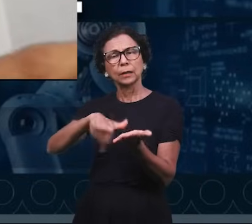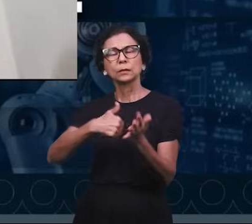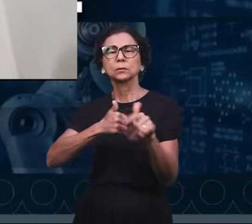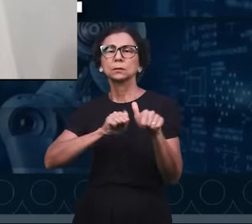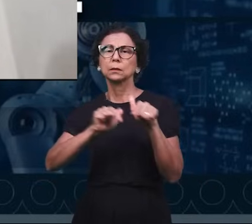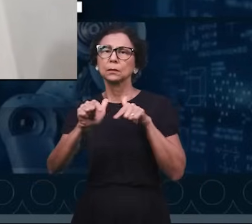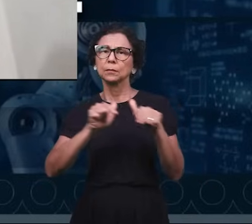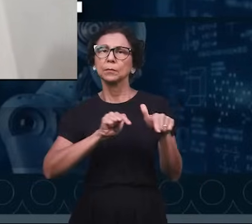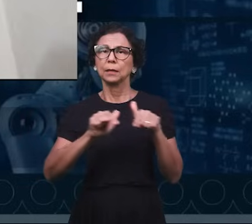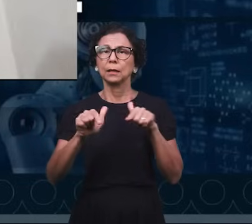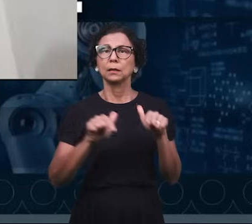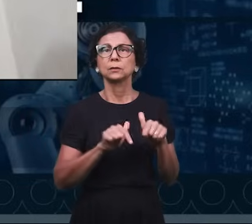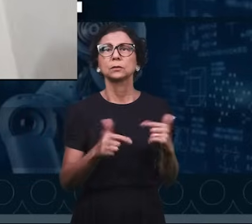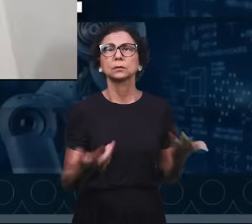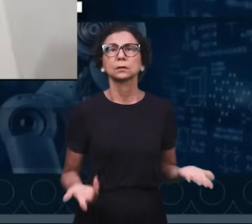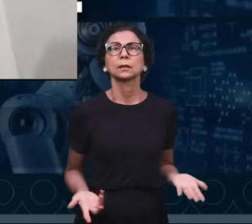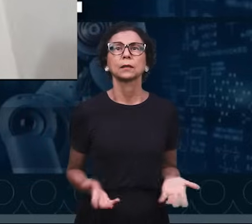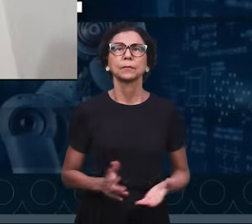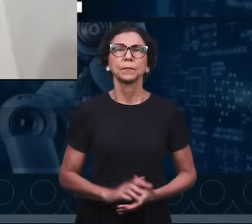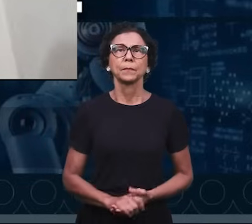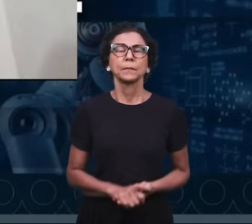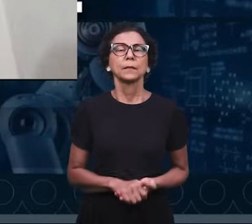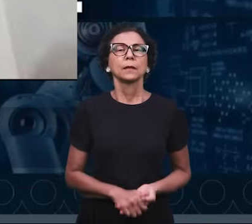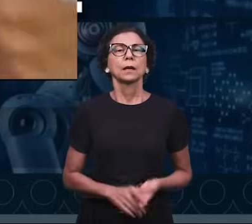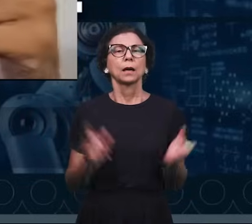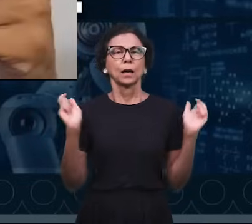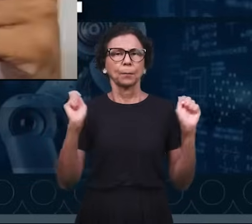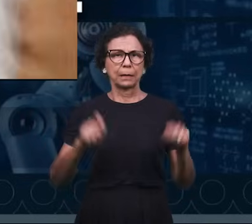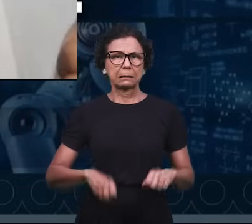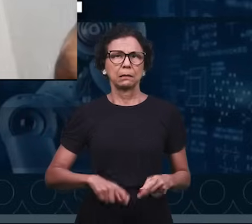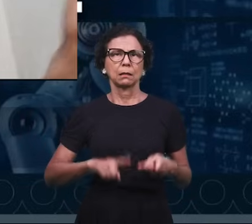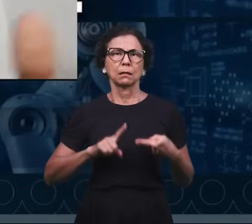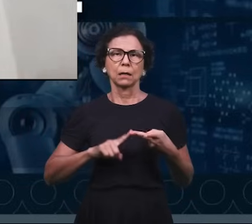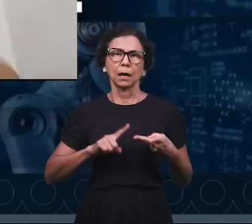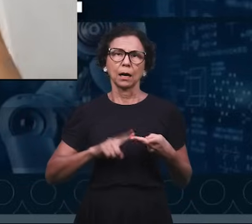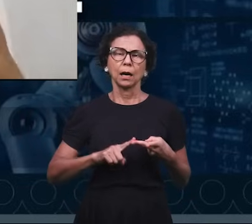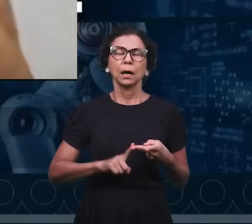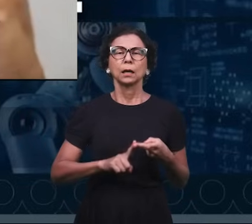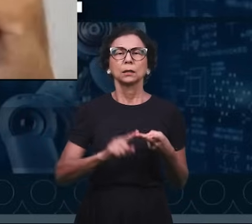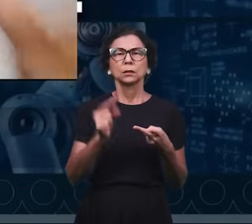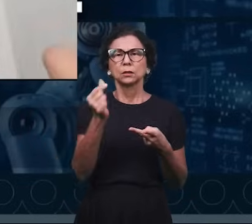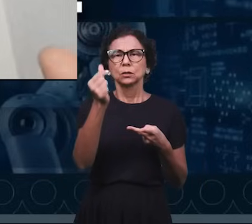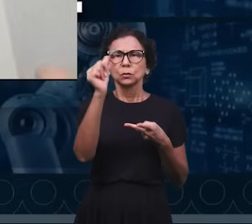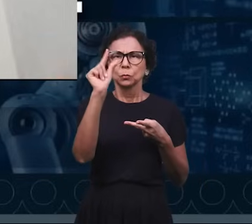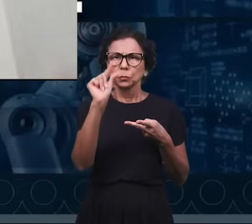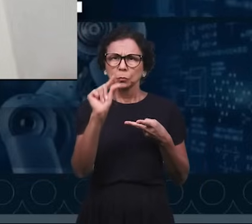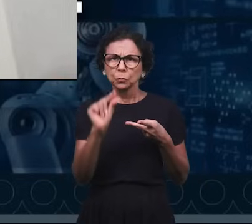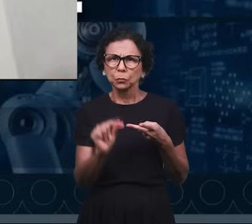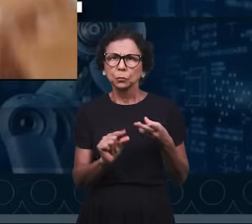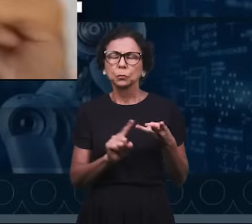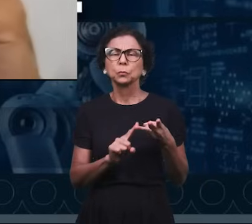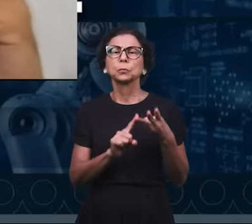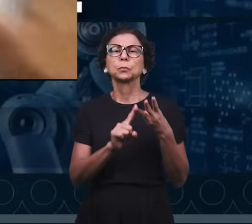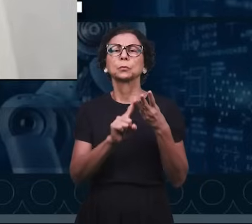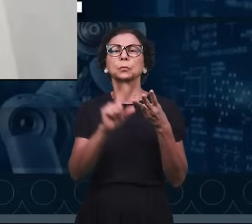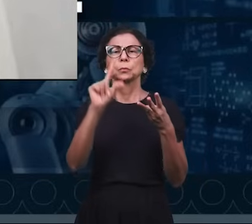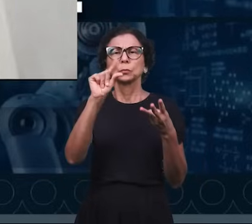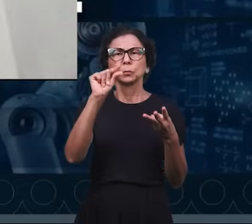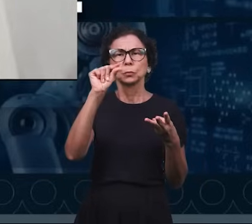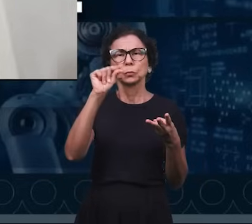mais perigosos, né? Melhorando o quê? A eficiência, reduzindo o custo, né?